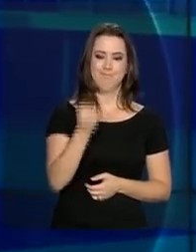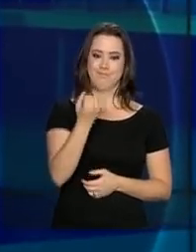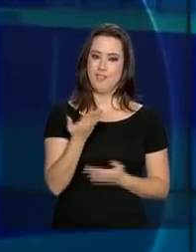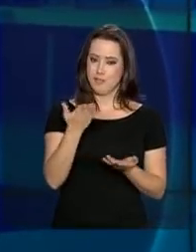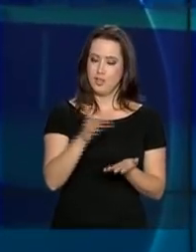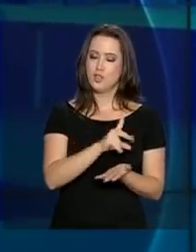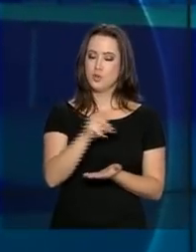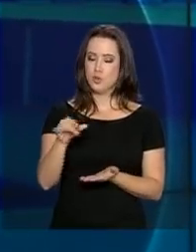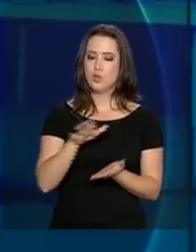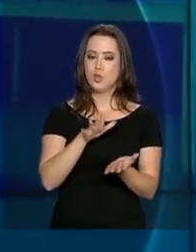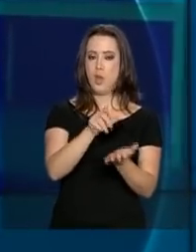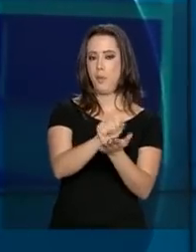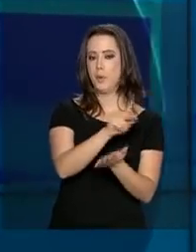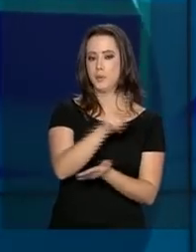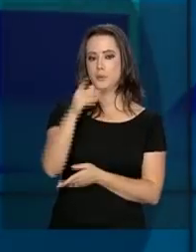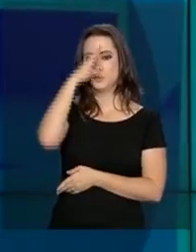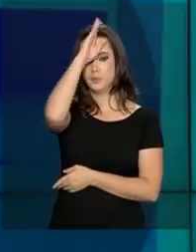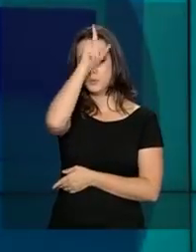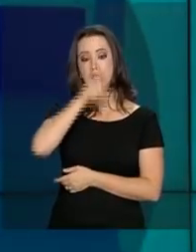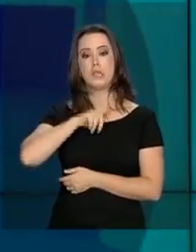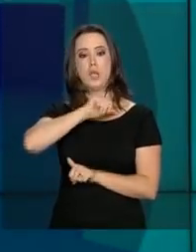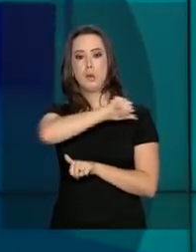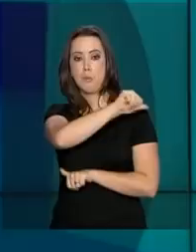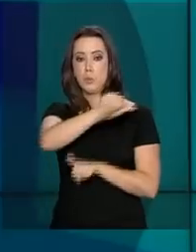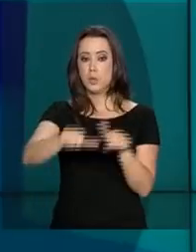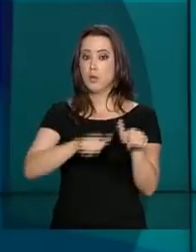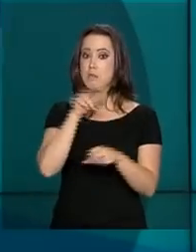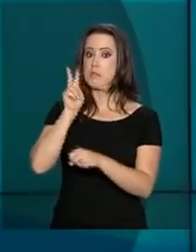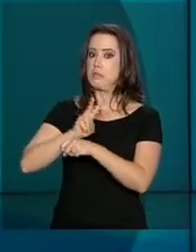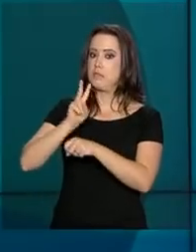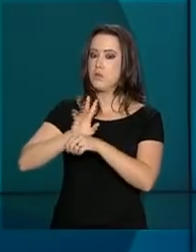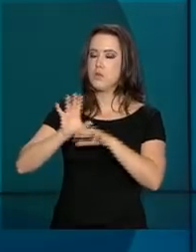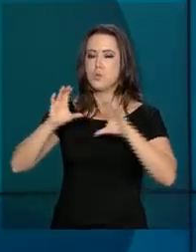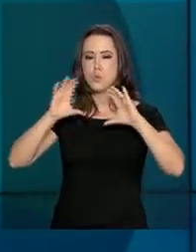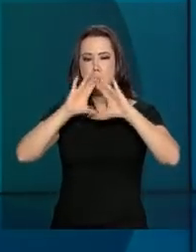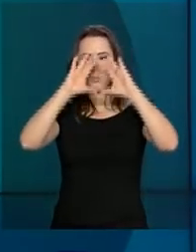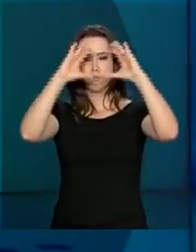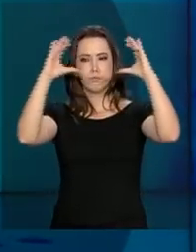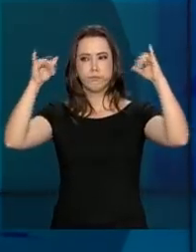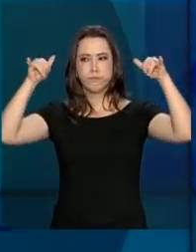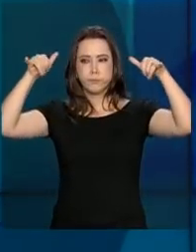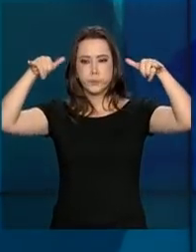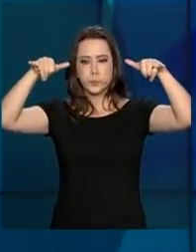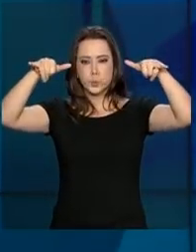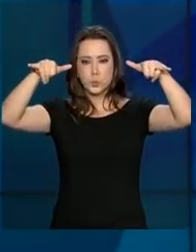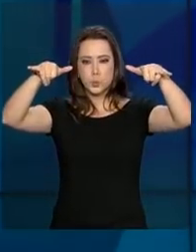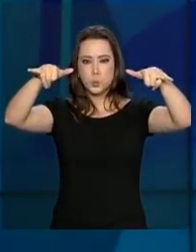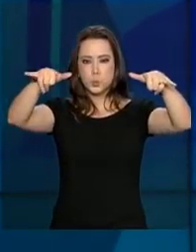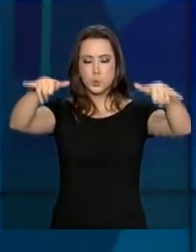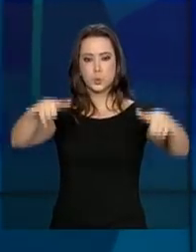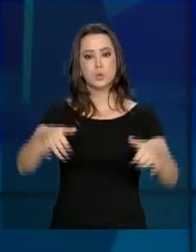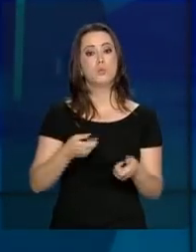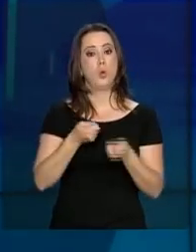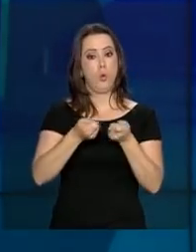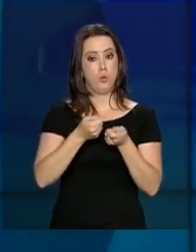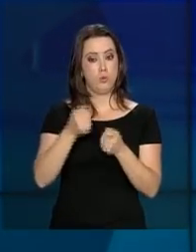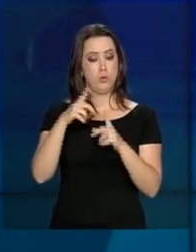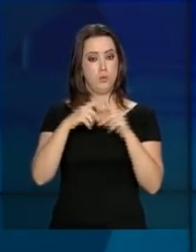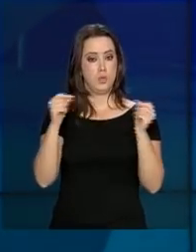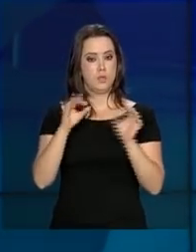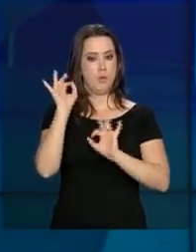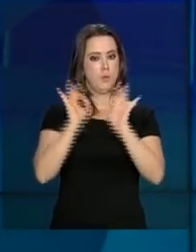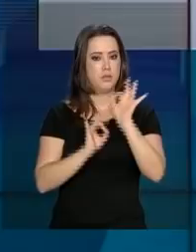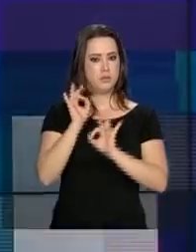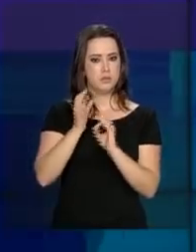do presidente eleito jair bolsonaro haverá mudança na defesa aérea e controle de tráfego aéreo em brasília o planejamento